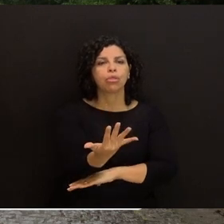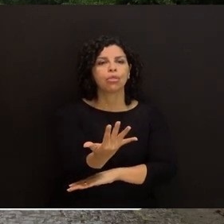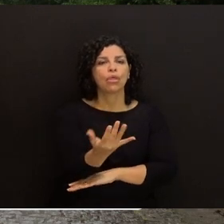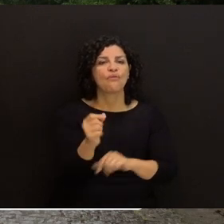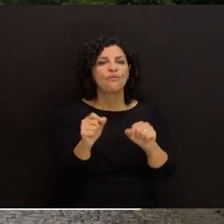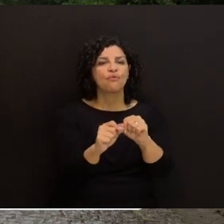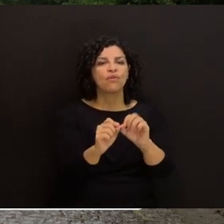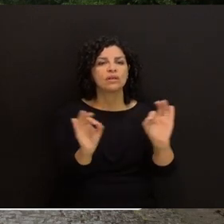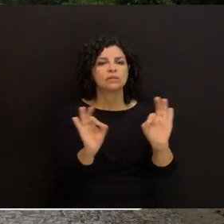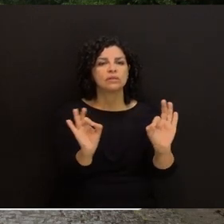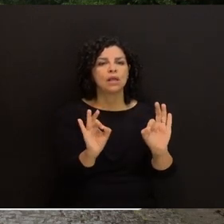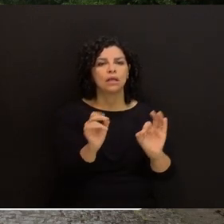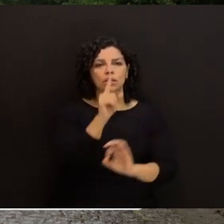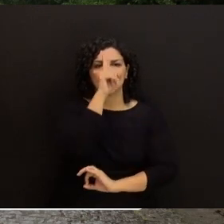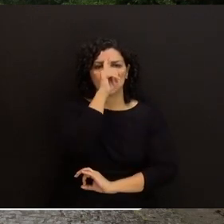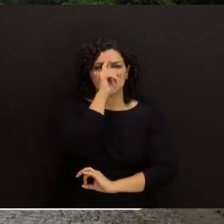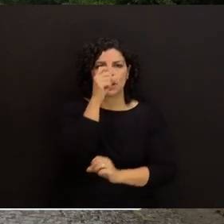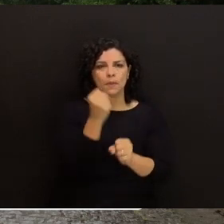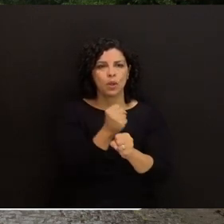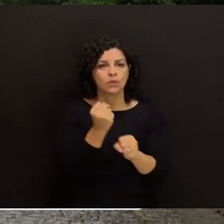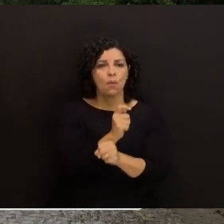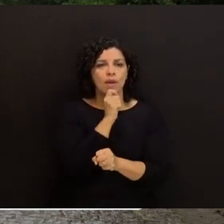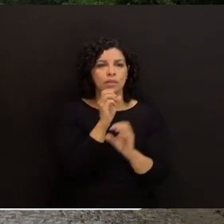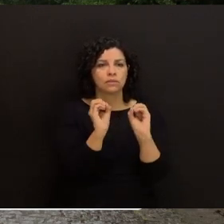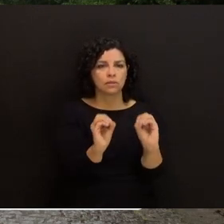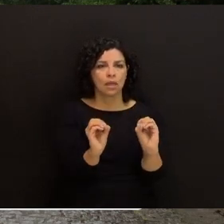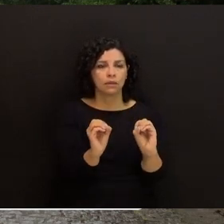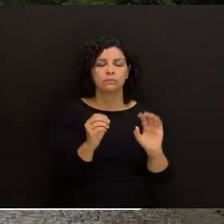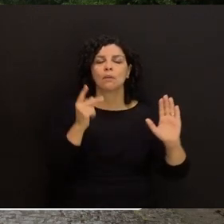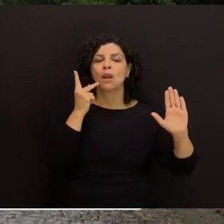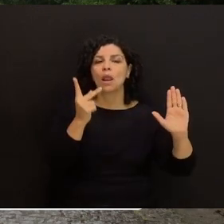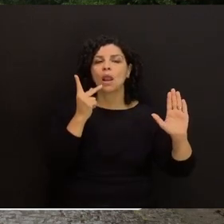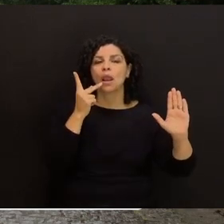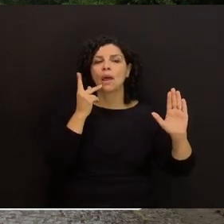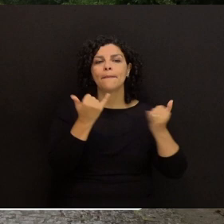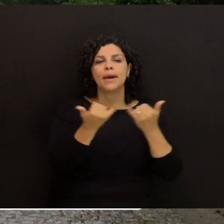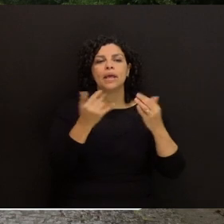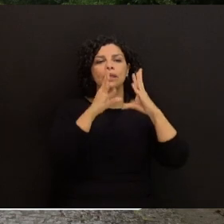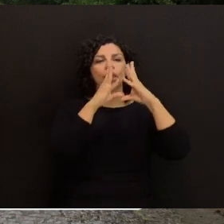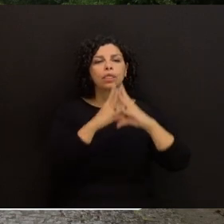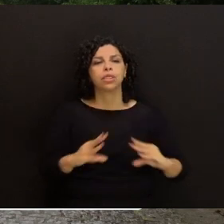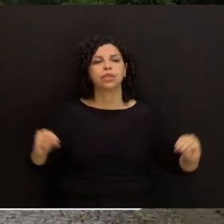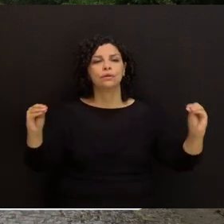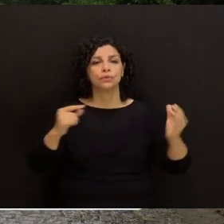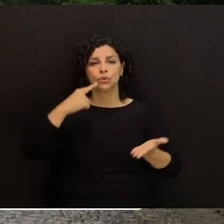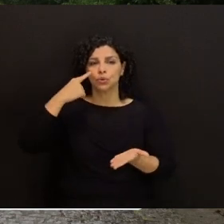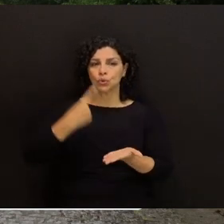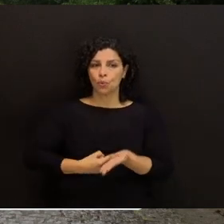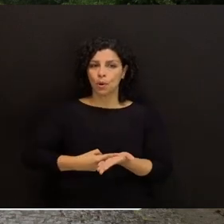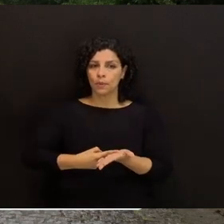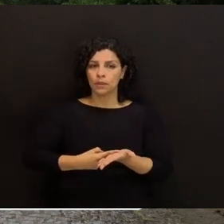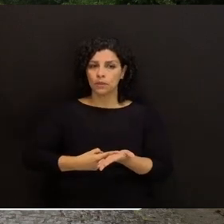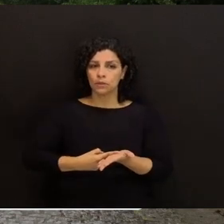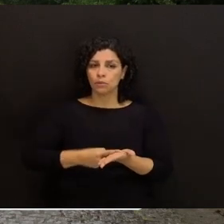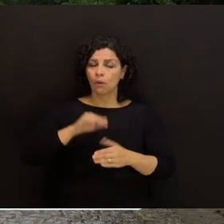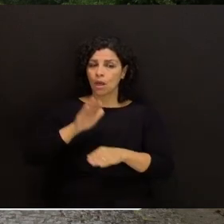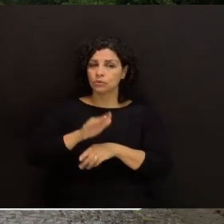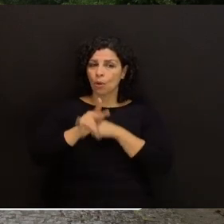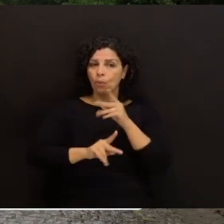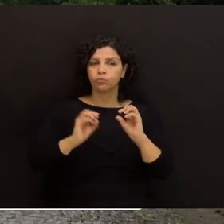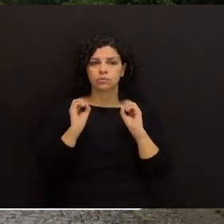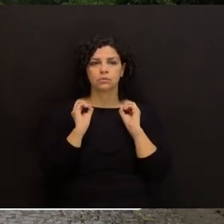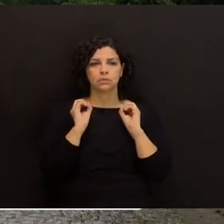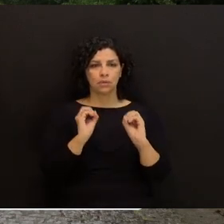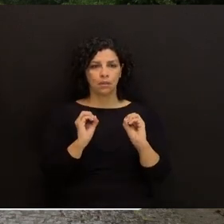quanto ao hospital para a cidade promessas vazias sem compromissos com a população